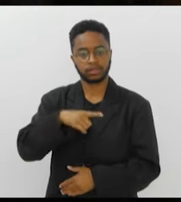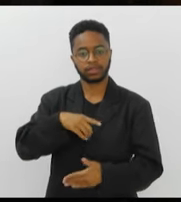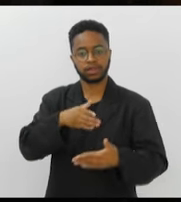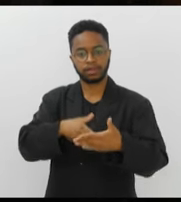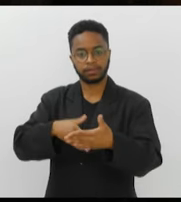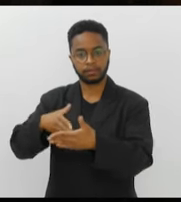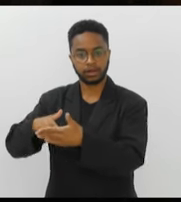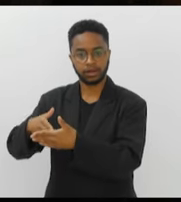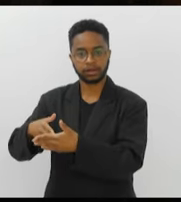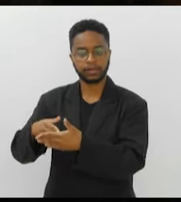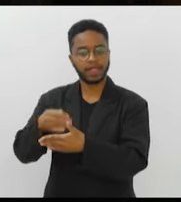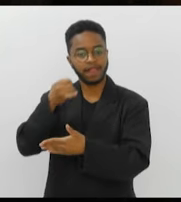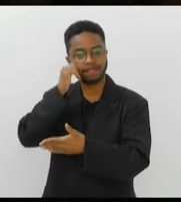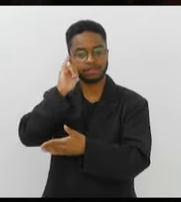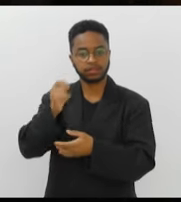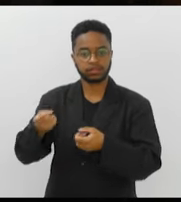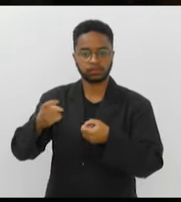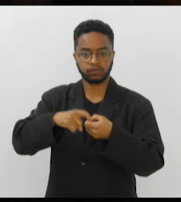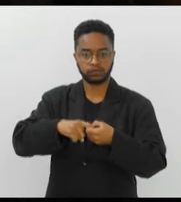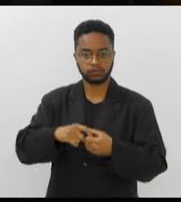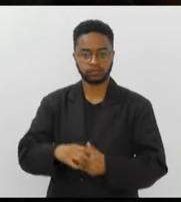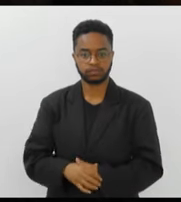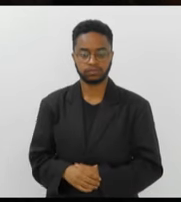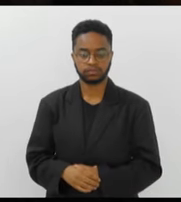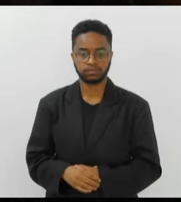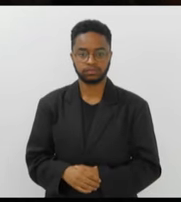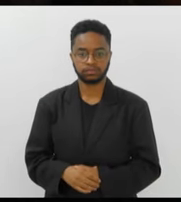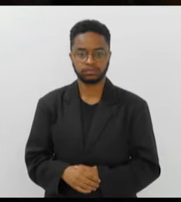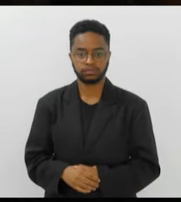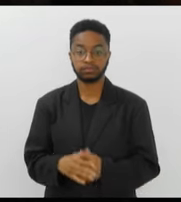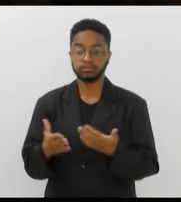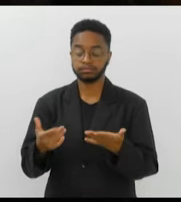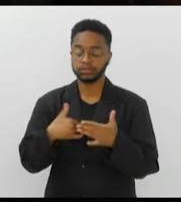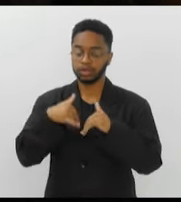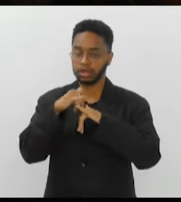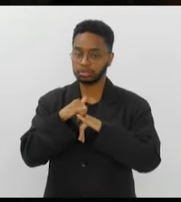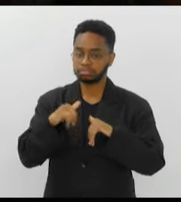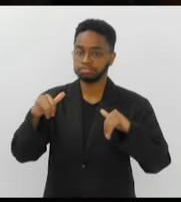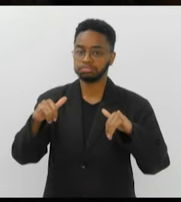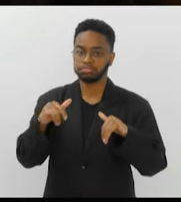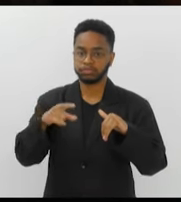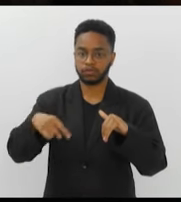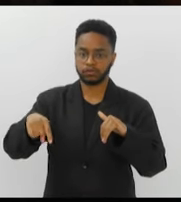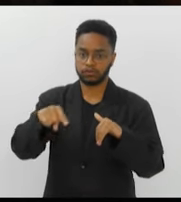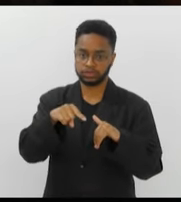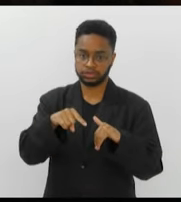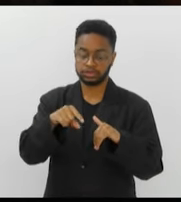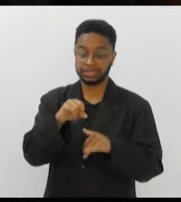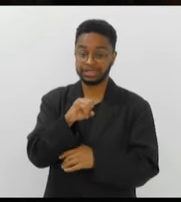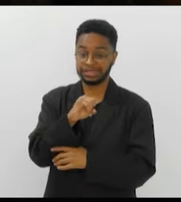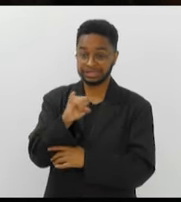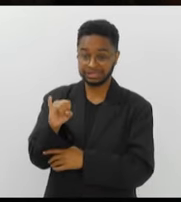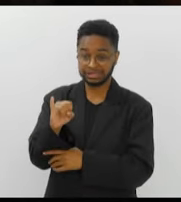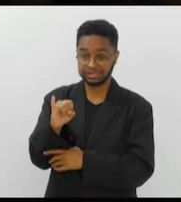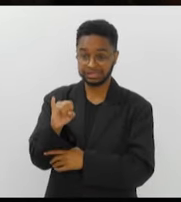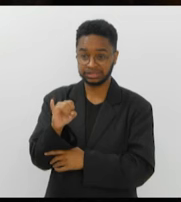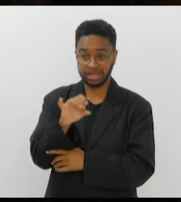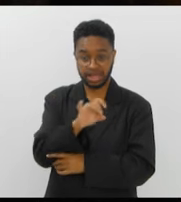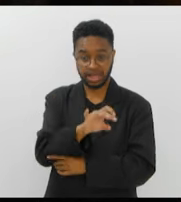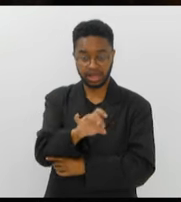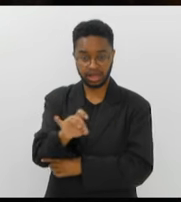não votará. E devo dizer com muita humildade, se cada